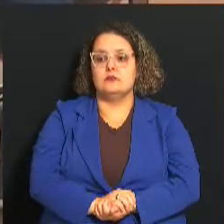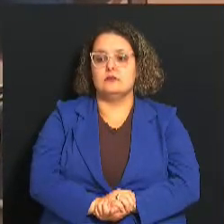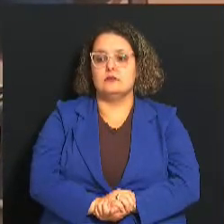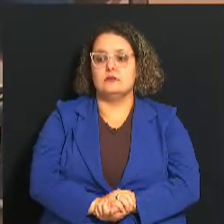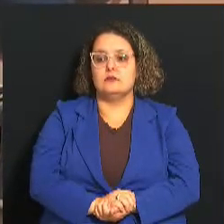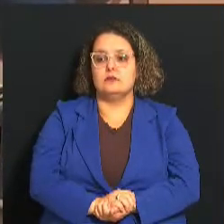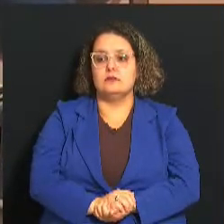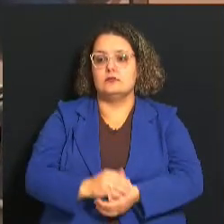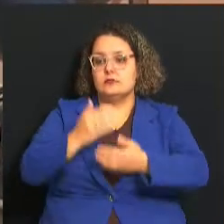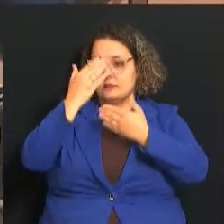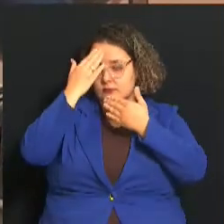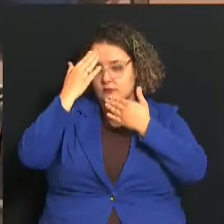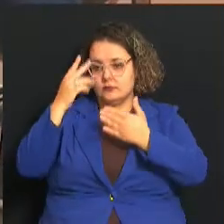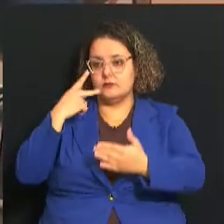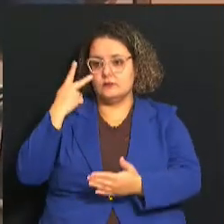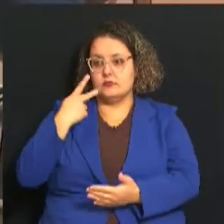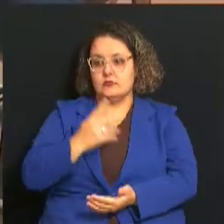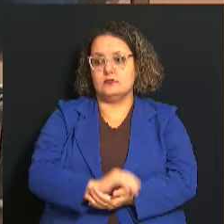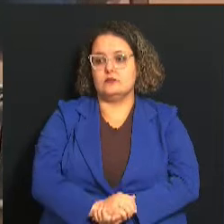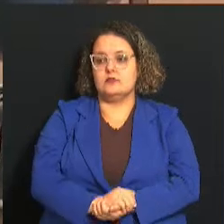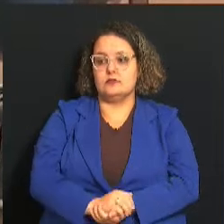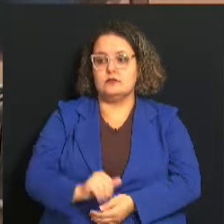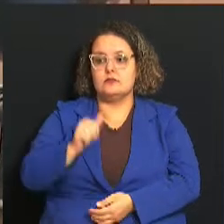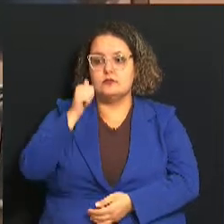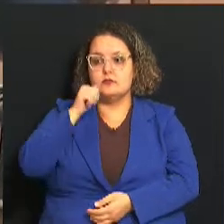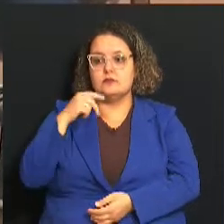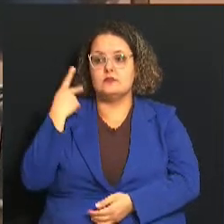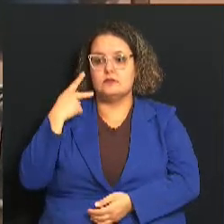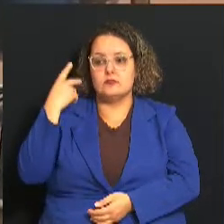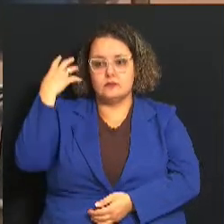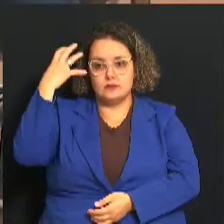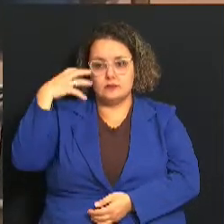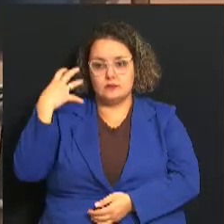Obrigado, vereador. Vereadora Guida Calisto.